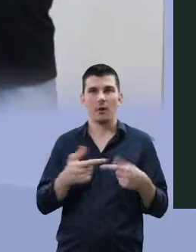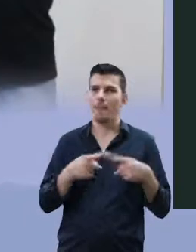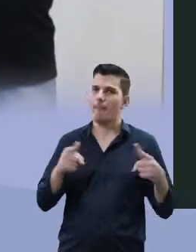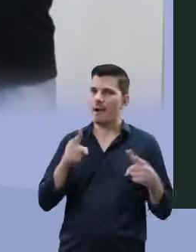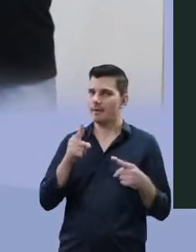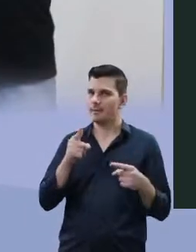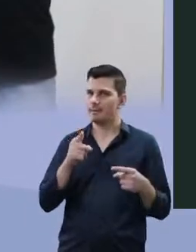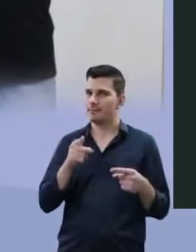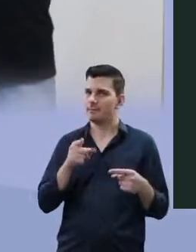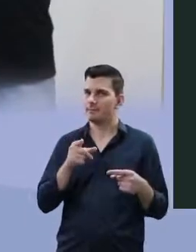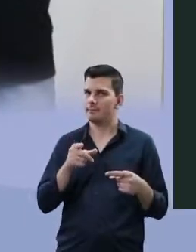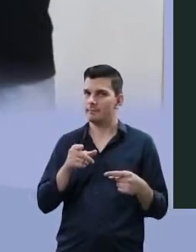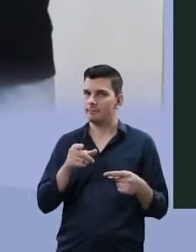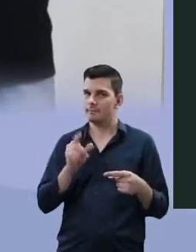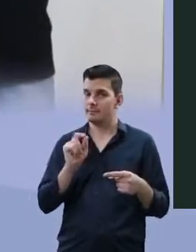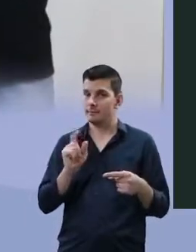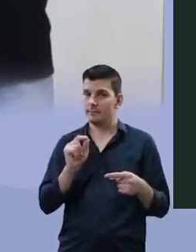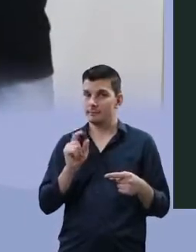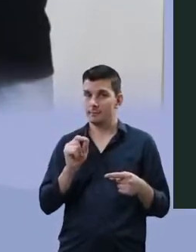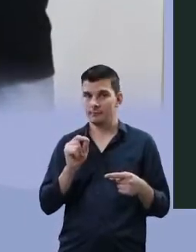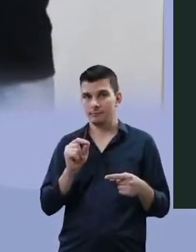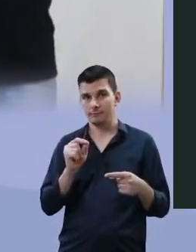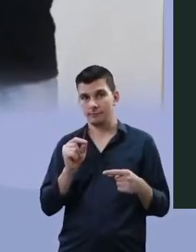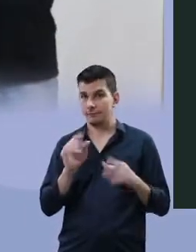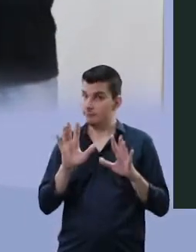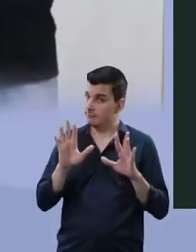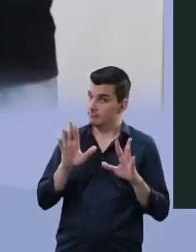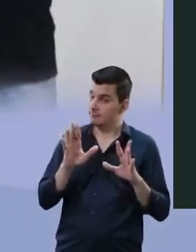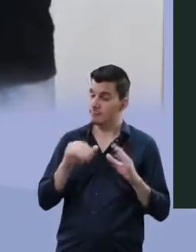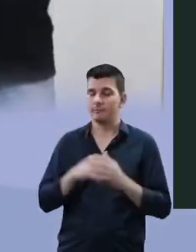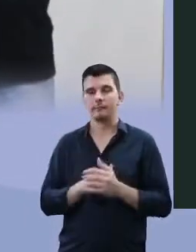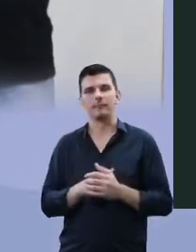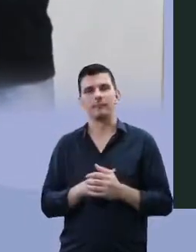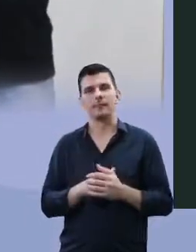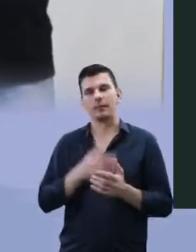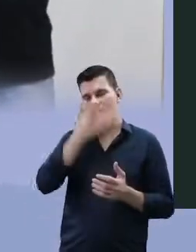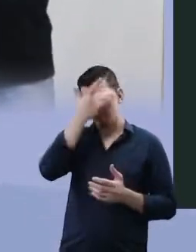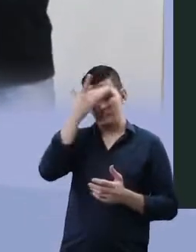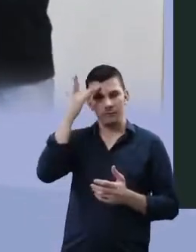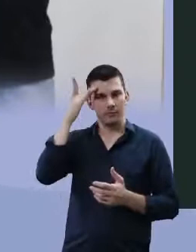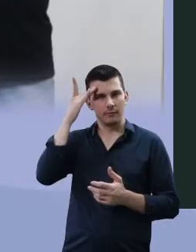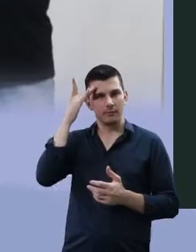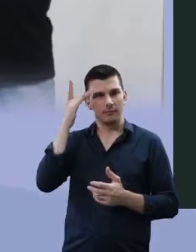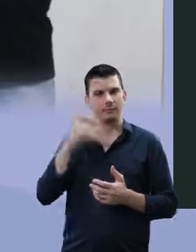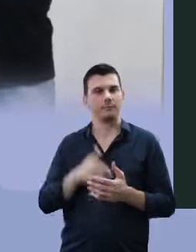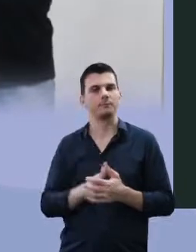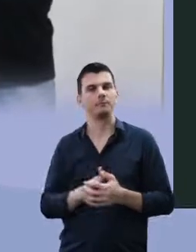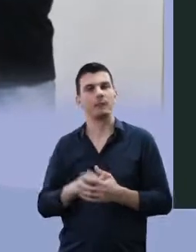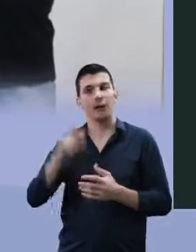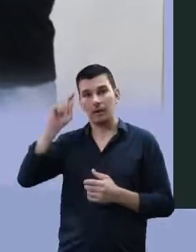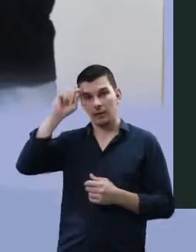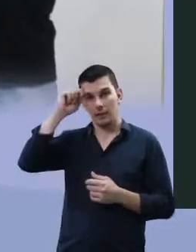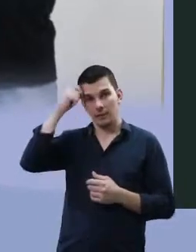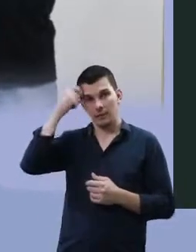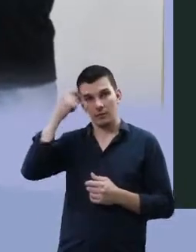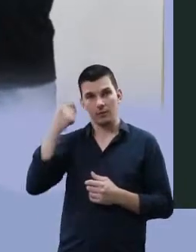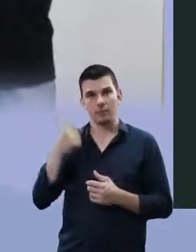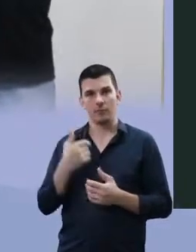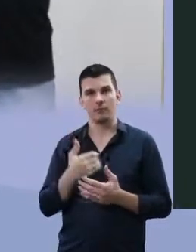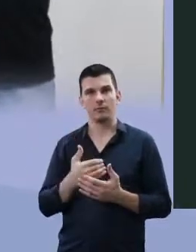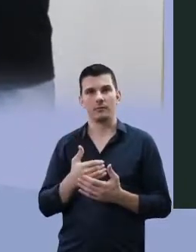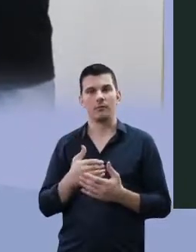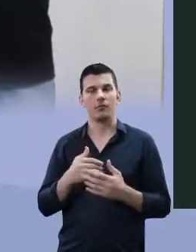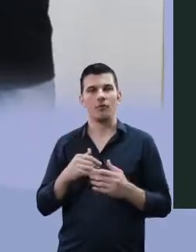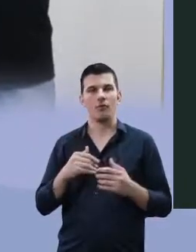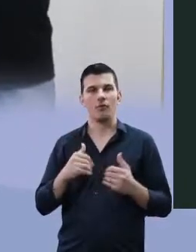casos, mas a regra é outra. Um camarada, né, um